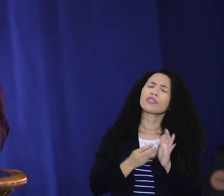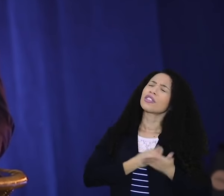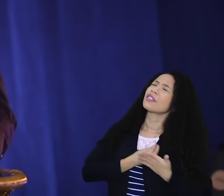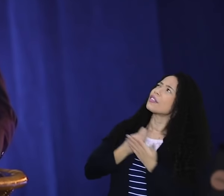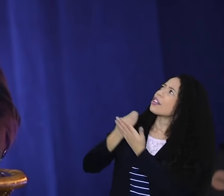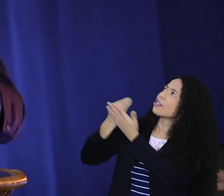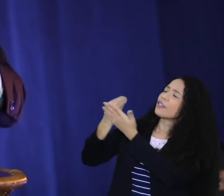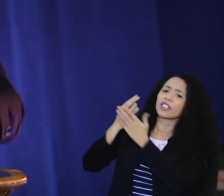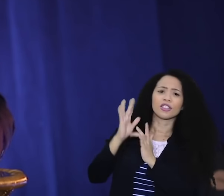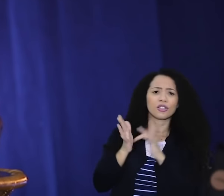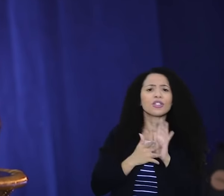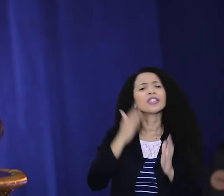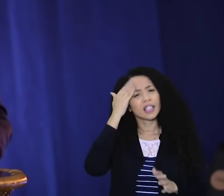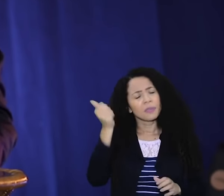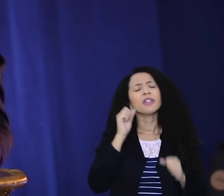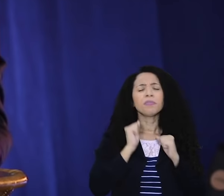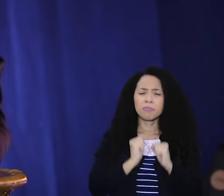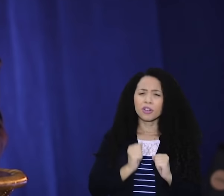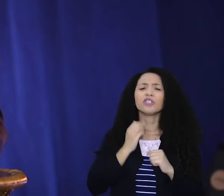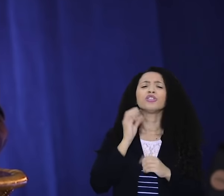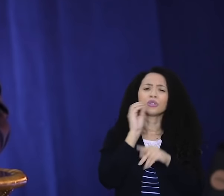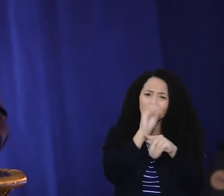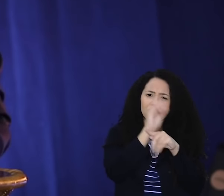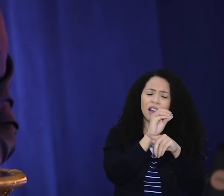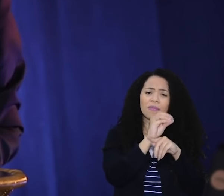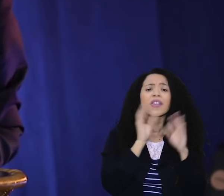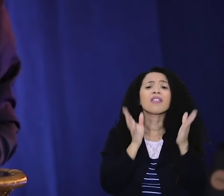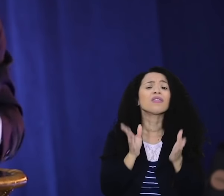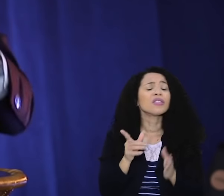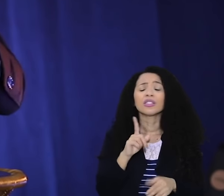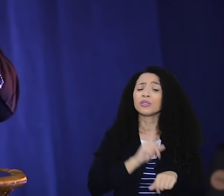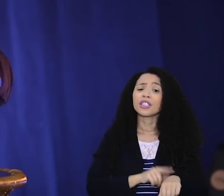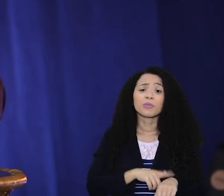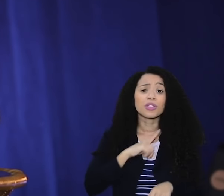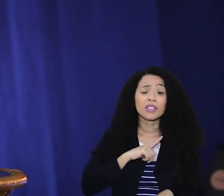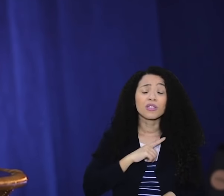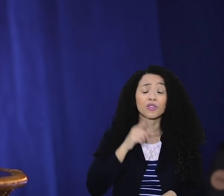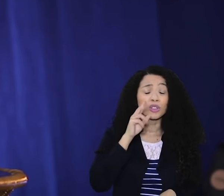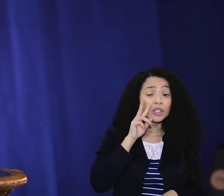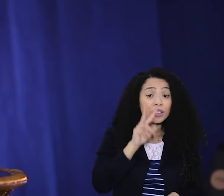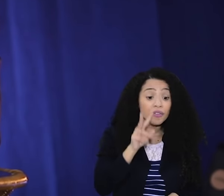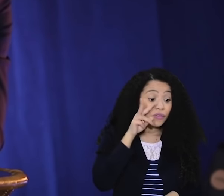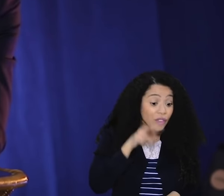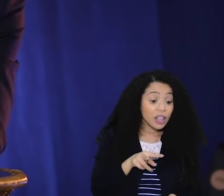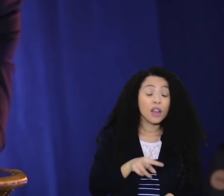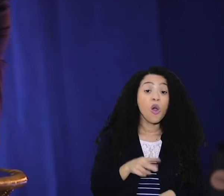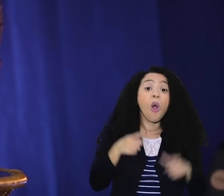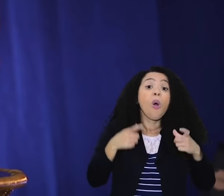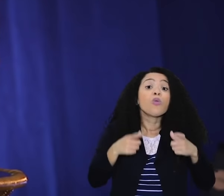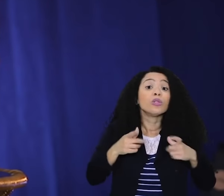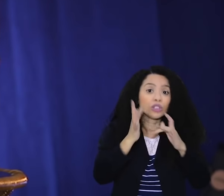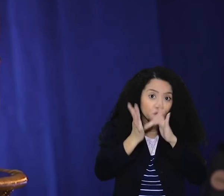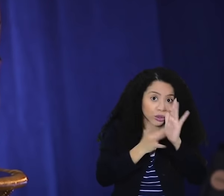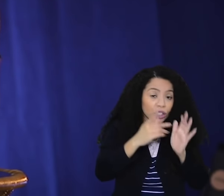Entregue sua vida a Ele, sabe que Ele pode cuidar. Esta é uma boa oportunidade para você avaliar onde você está e onde Jesus está na